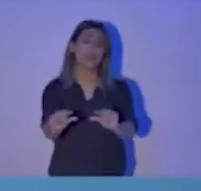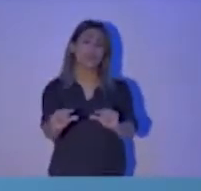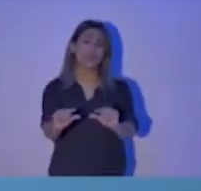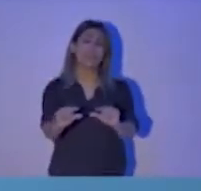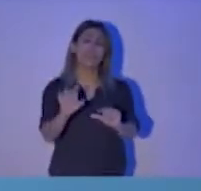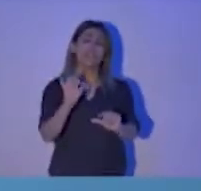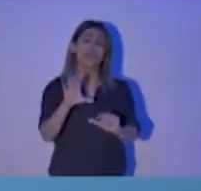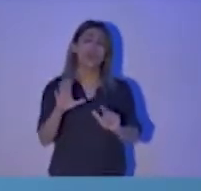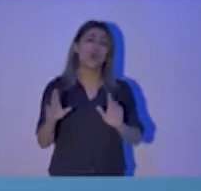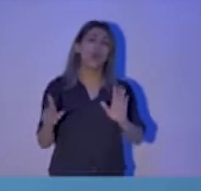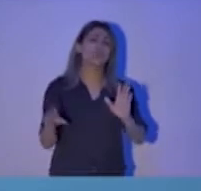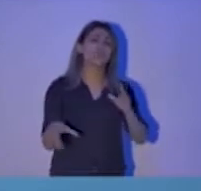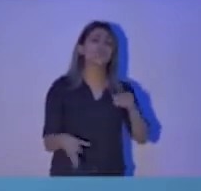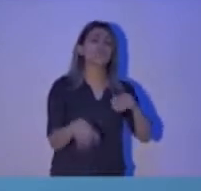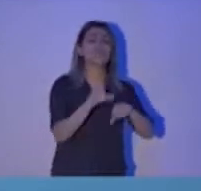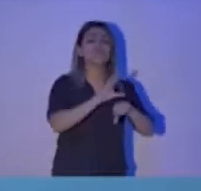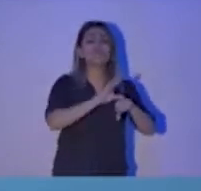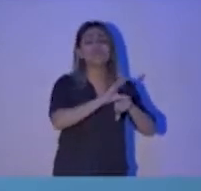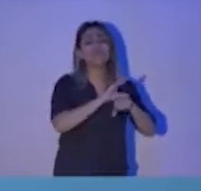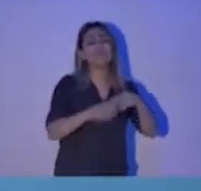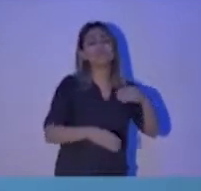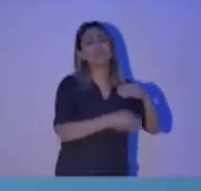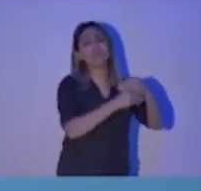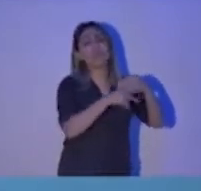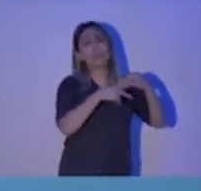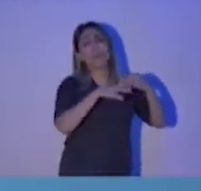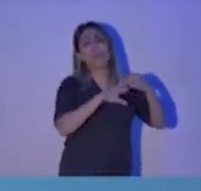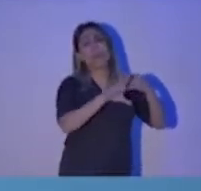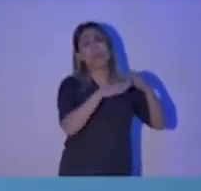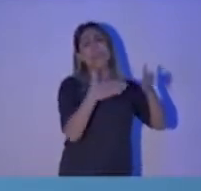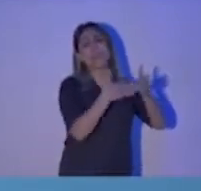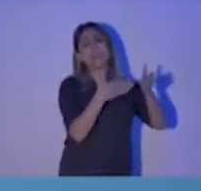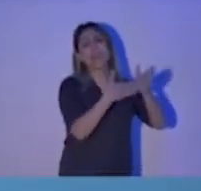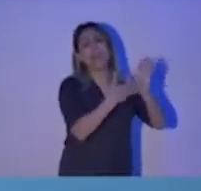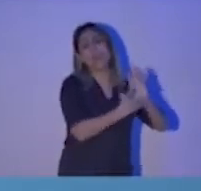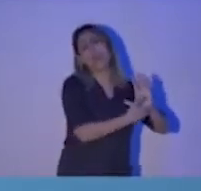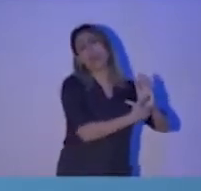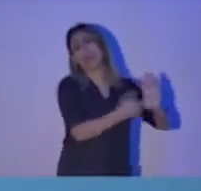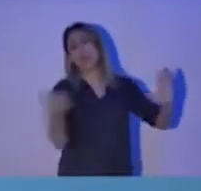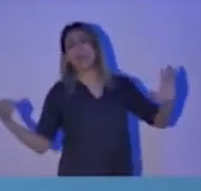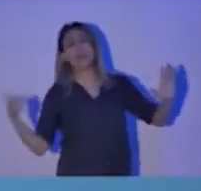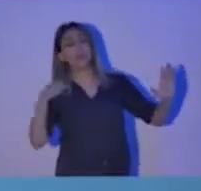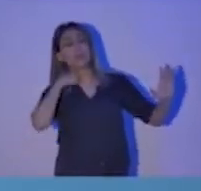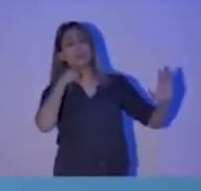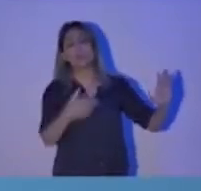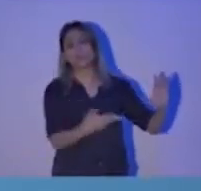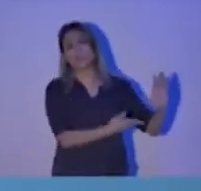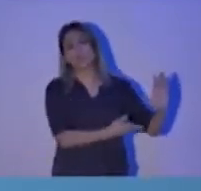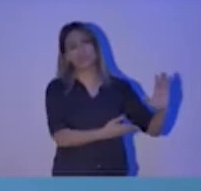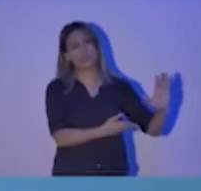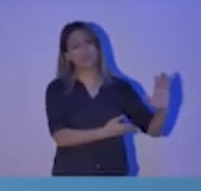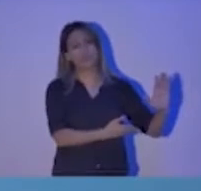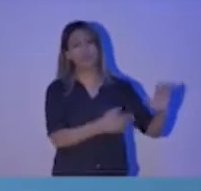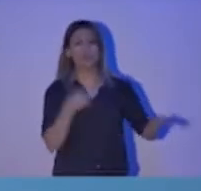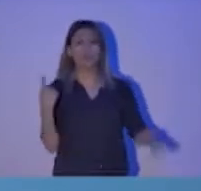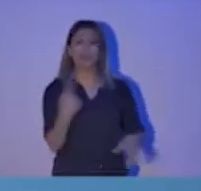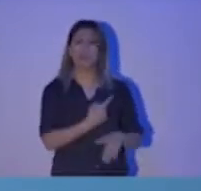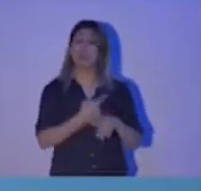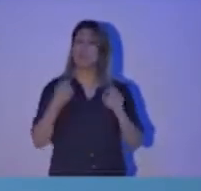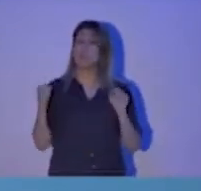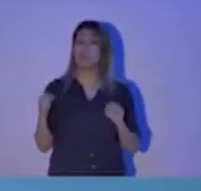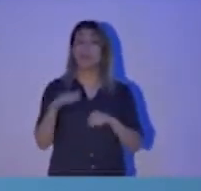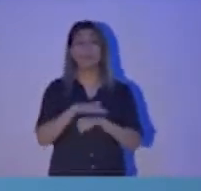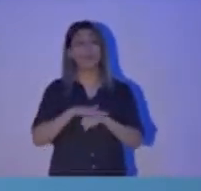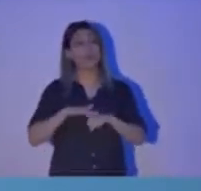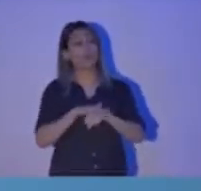um Fundeb eficiente, que não se resuma apenas ao percentual também, né, secretário Jânio? A gente pode conversar sobre